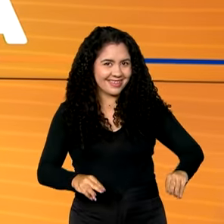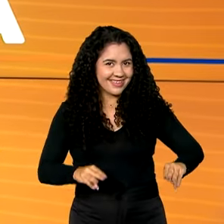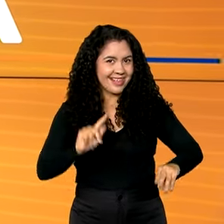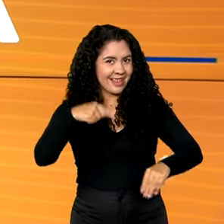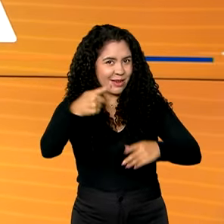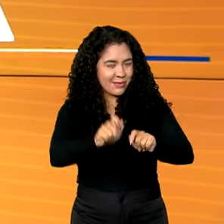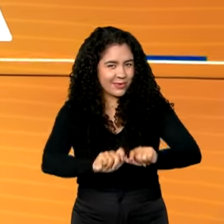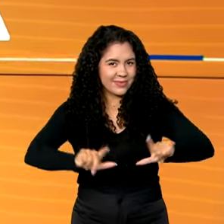volta já já.